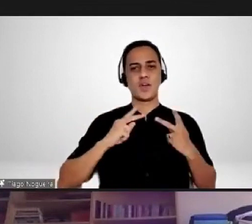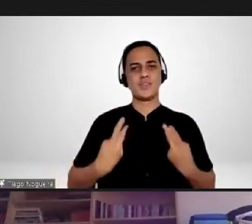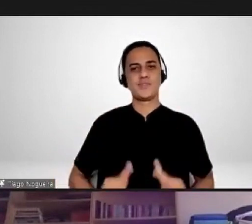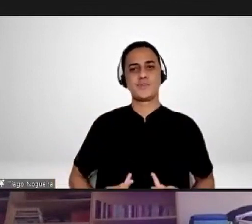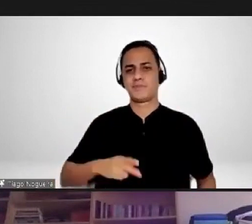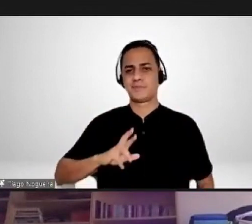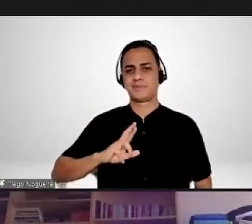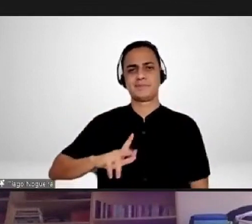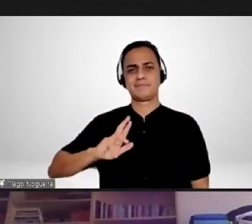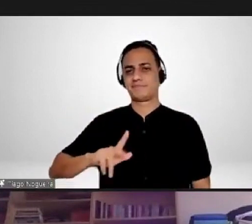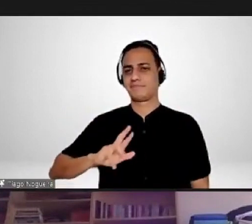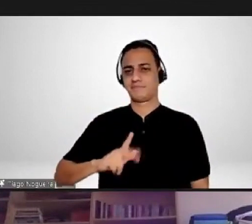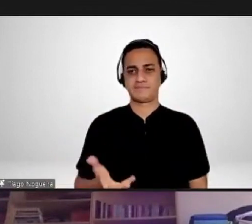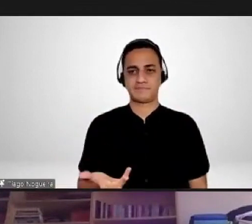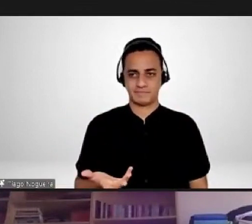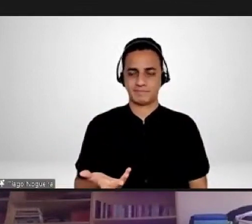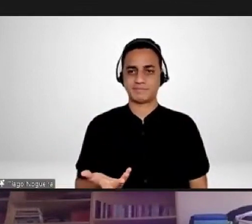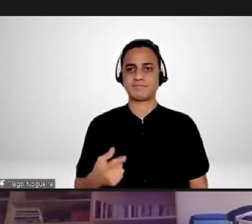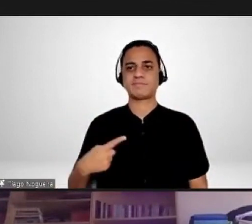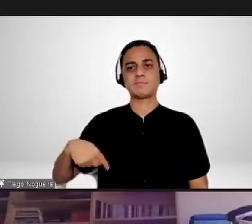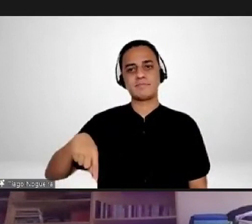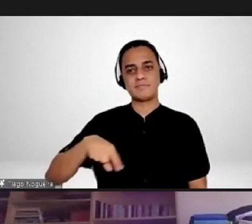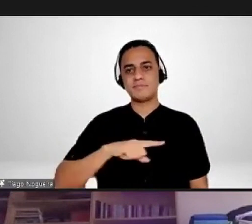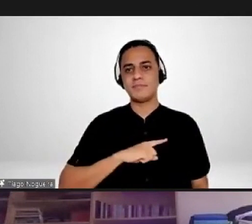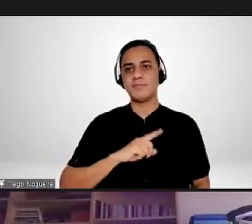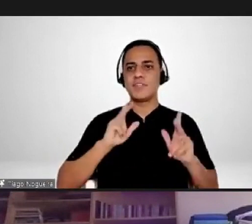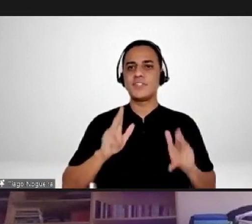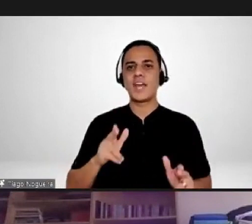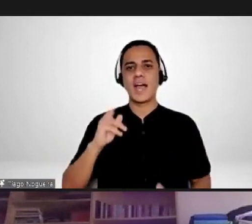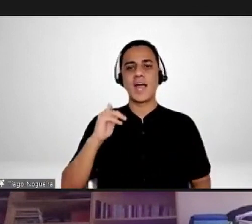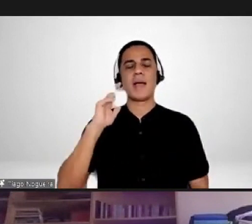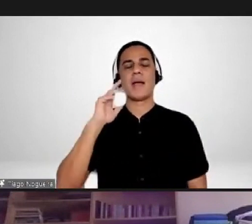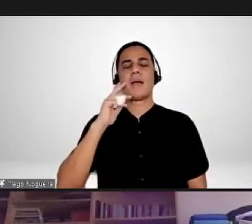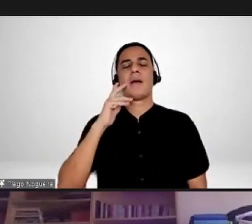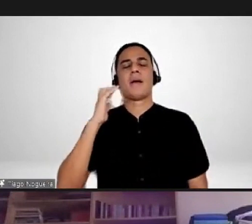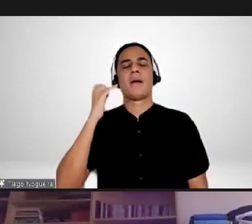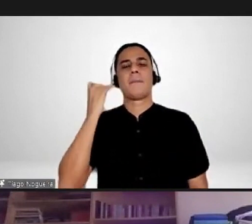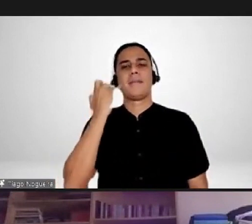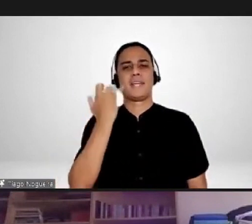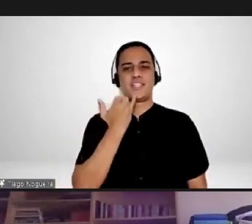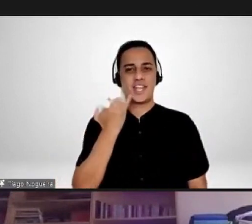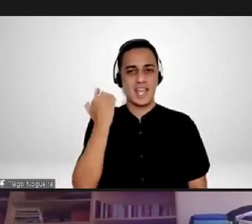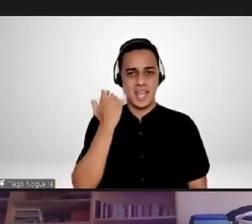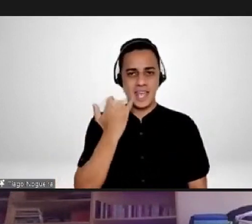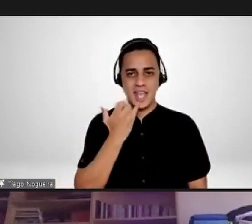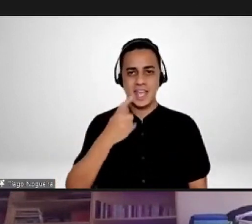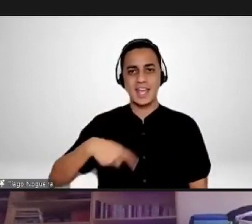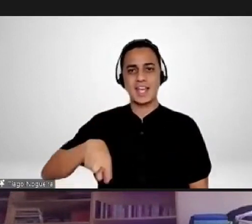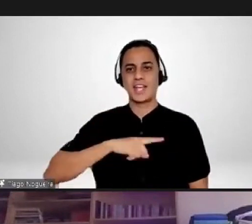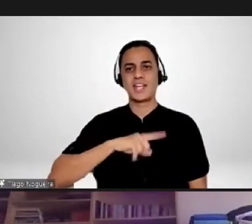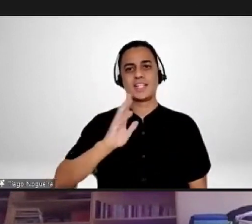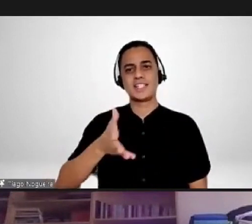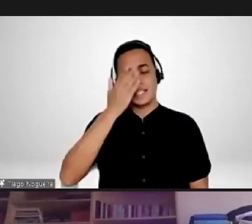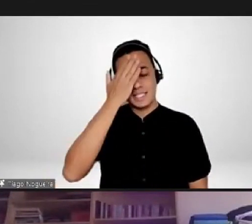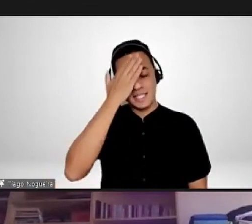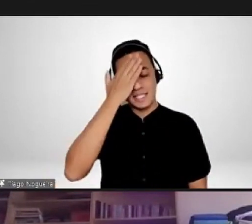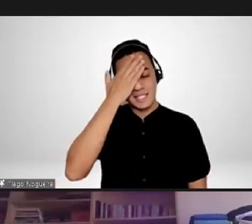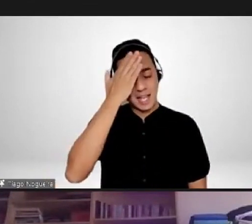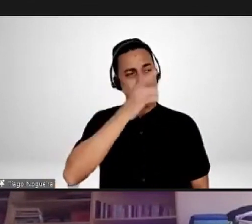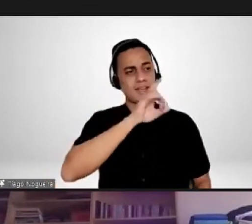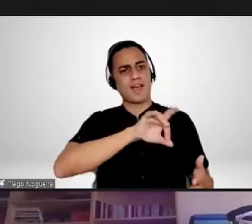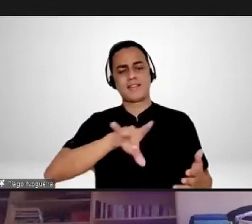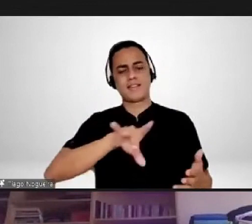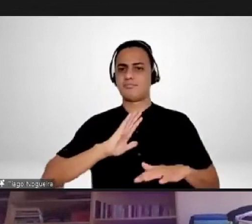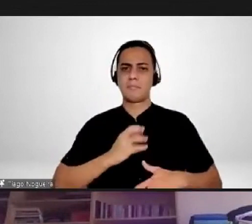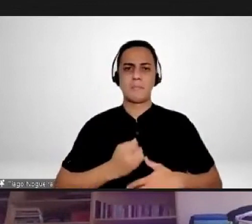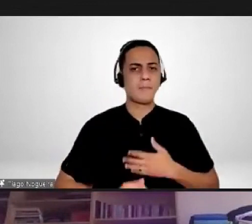gente, enfim, tá, desde Piaget, a gente sabe que cada um faz de um jeito, cada um aprende de um jeito, produz, né? Tem a